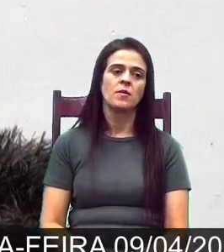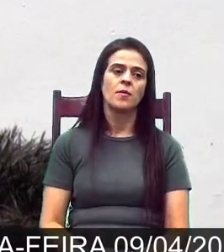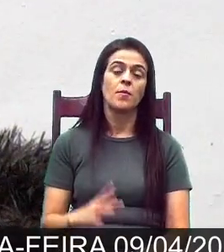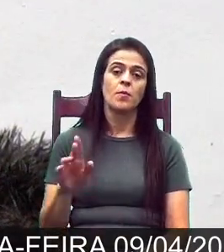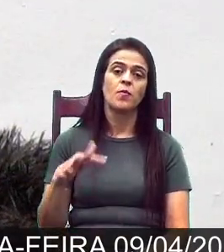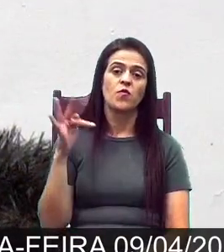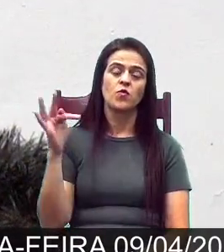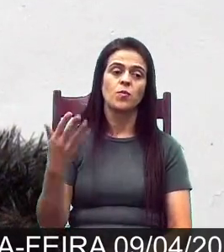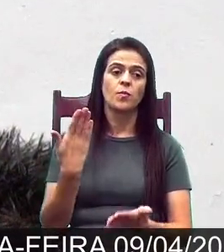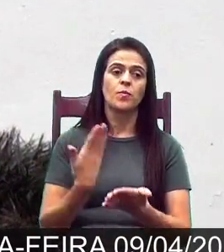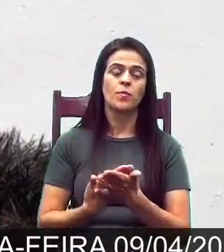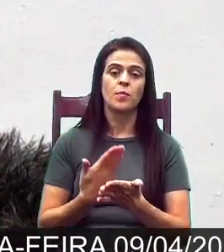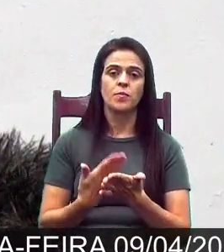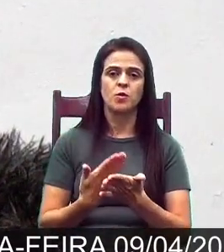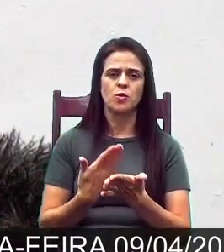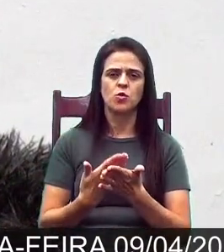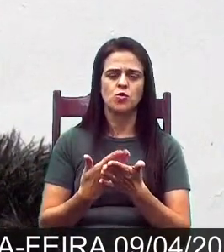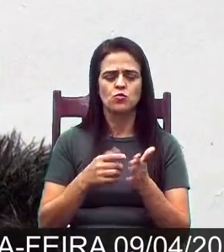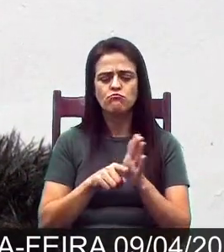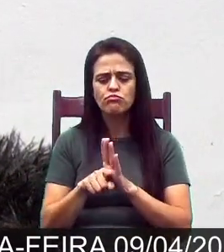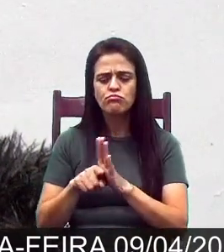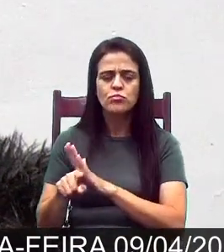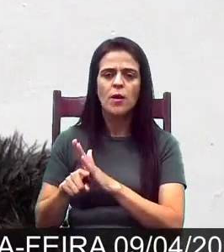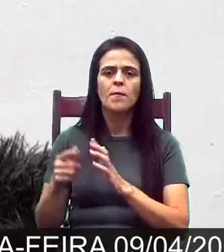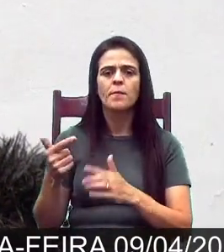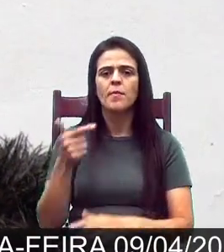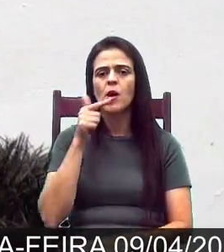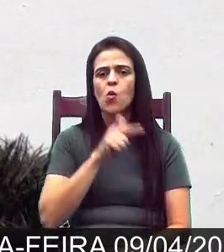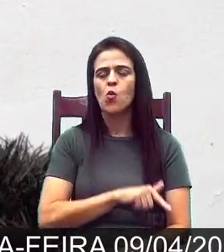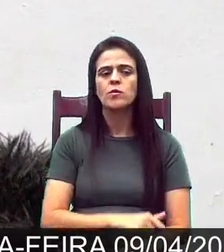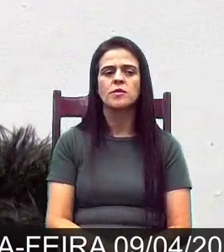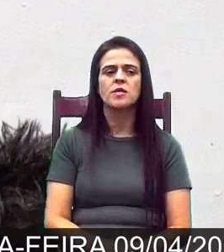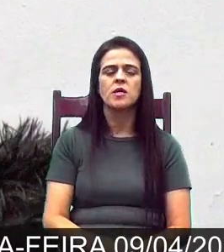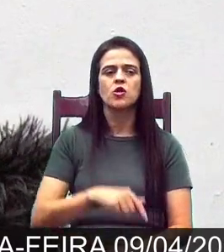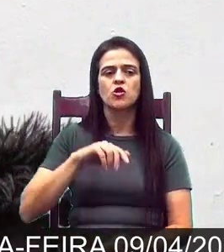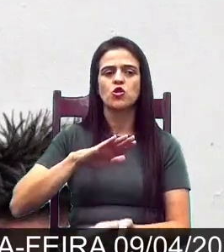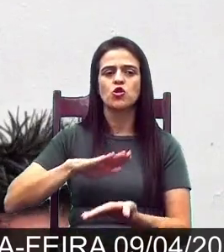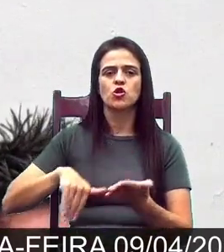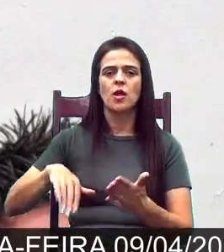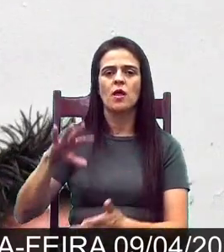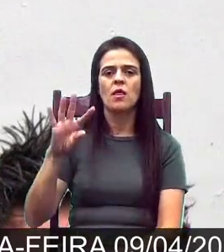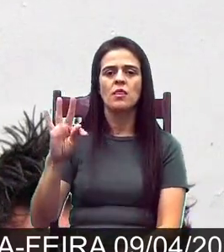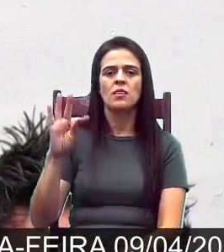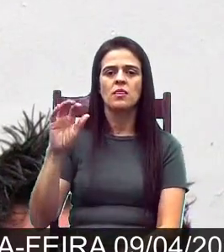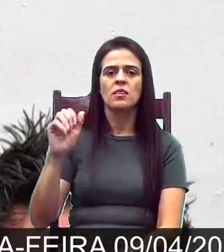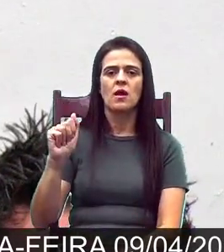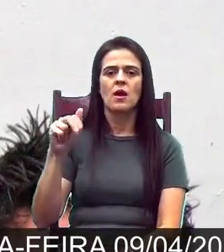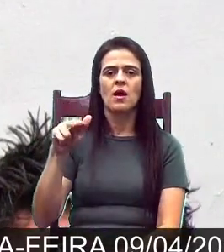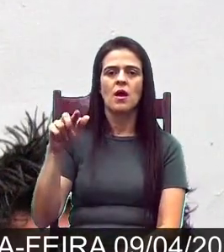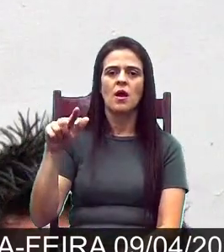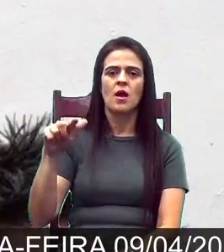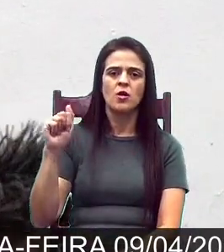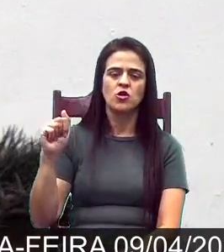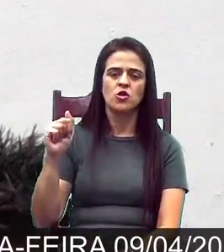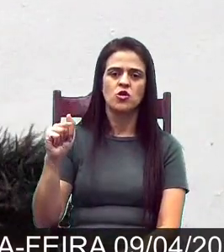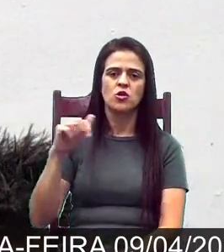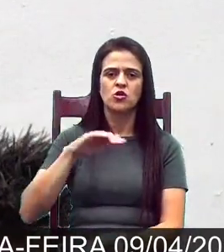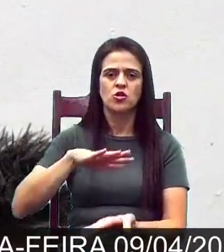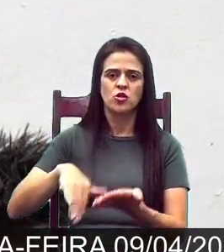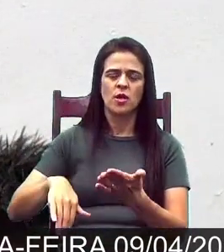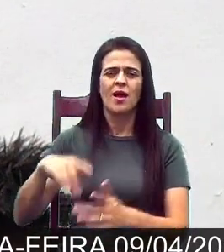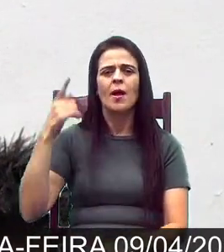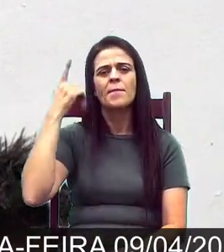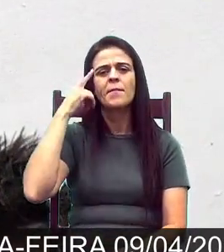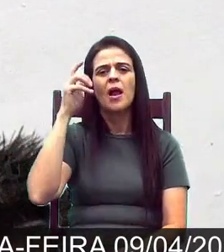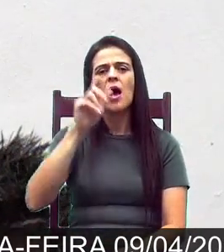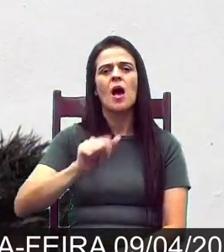a isenção das taxas inerentes ao funcionamento da Associação Anjos de Patas da cidade